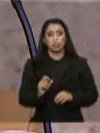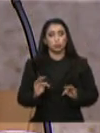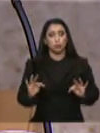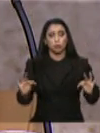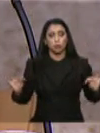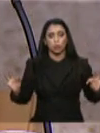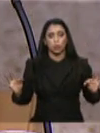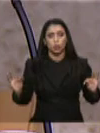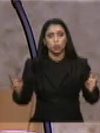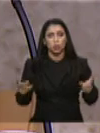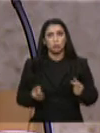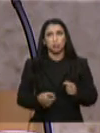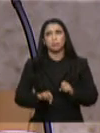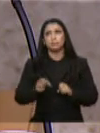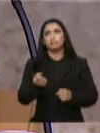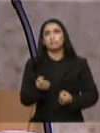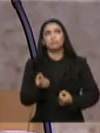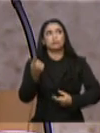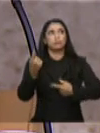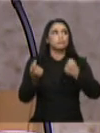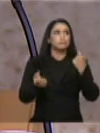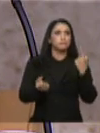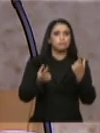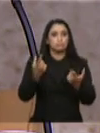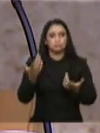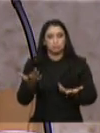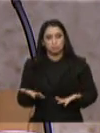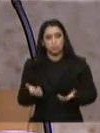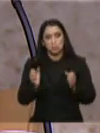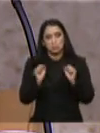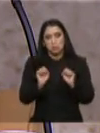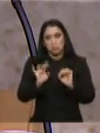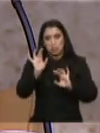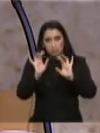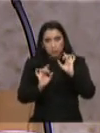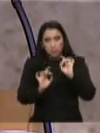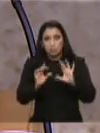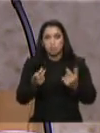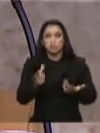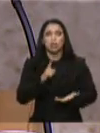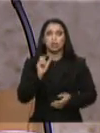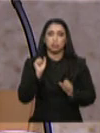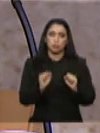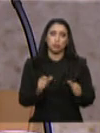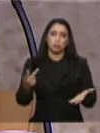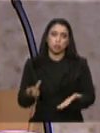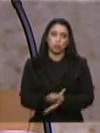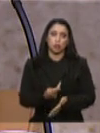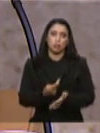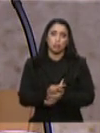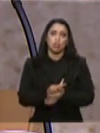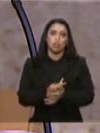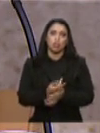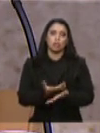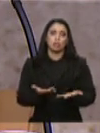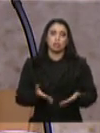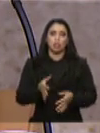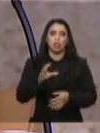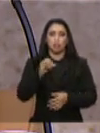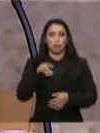absolutamente excepcionais da relativização da coisa julgada. E esses